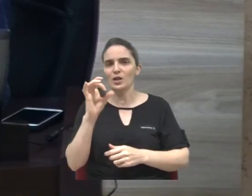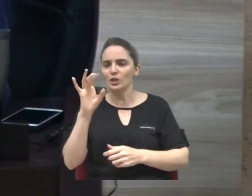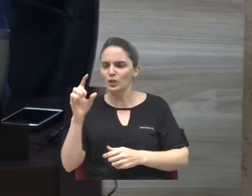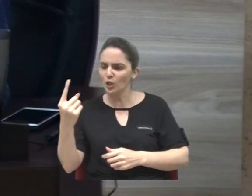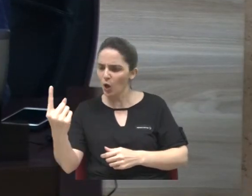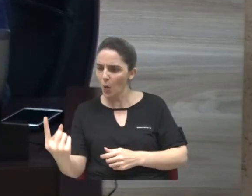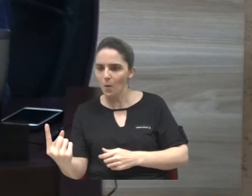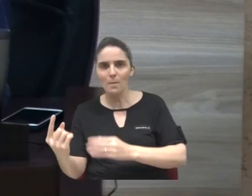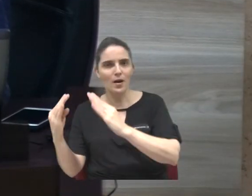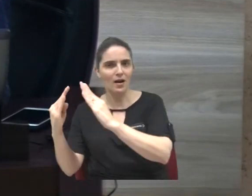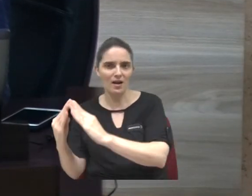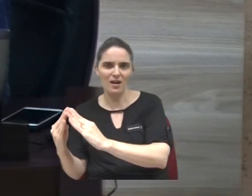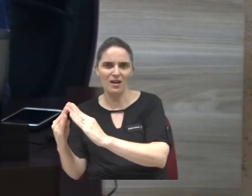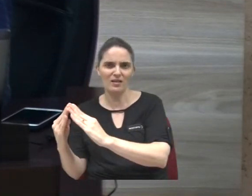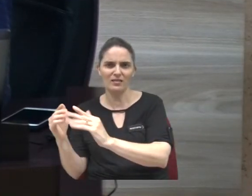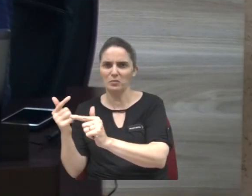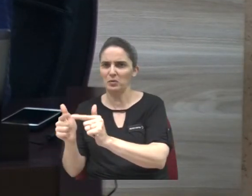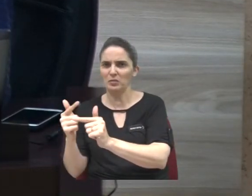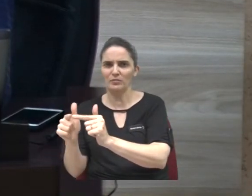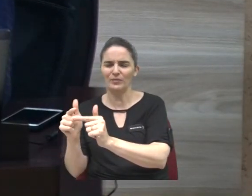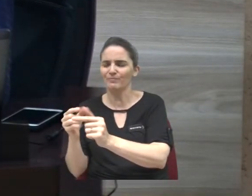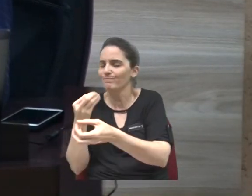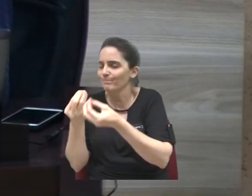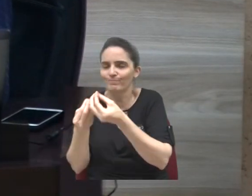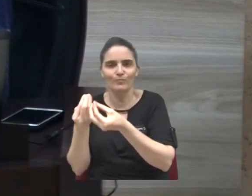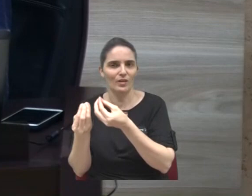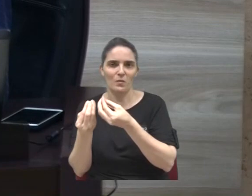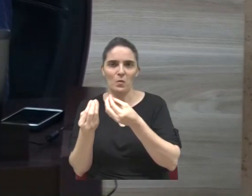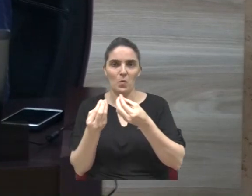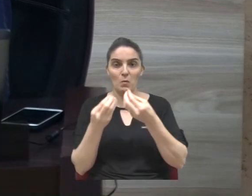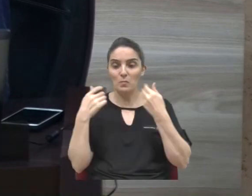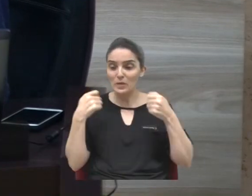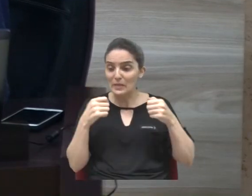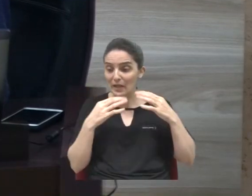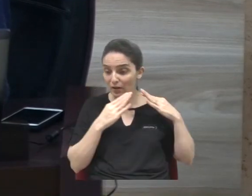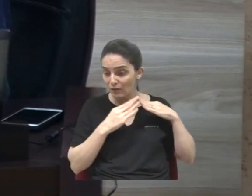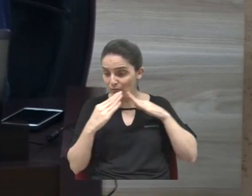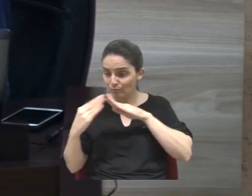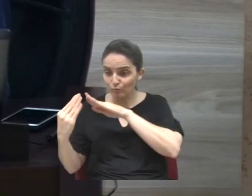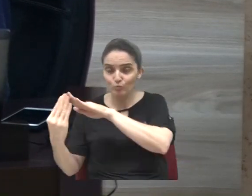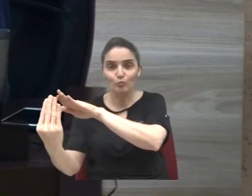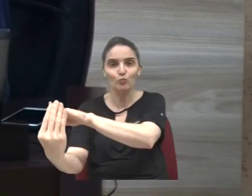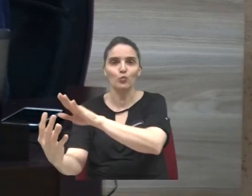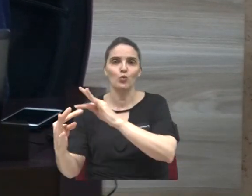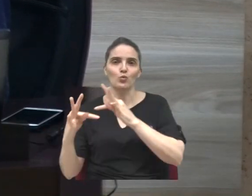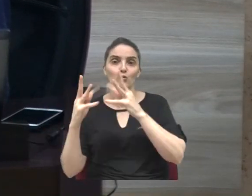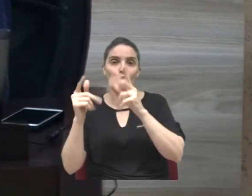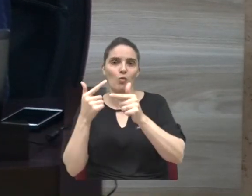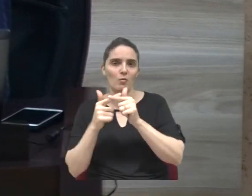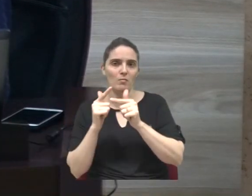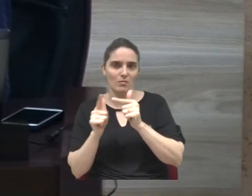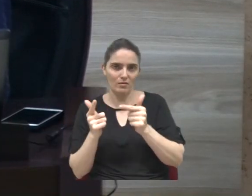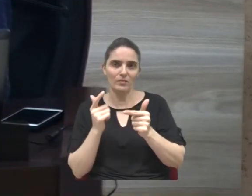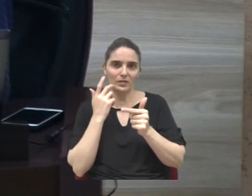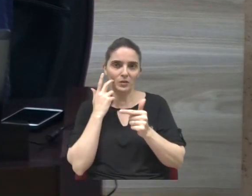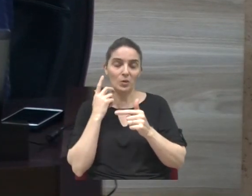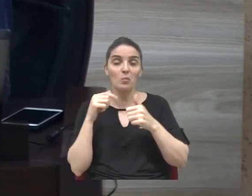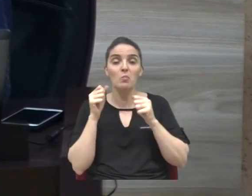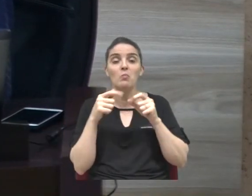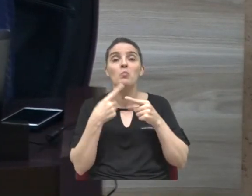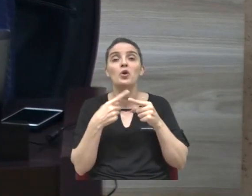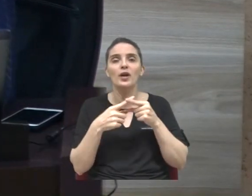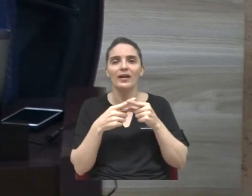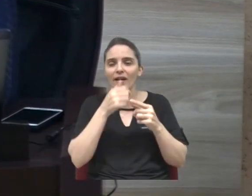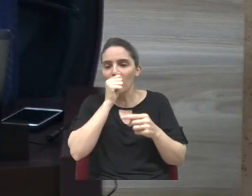relação entre possível aumento do consumo concentrado em áreas de alta pressão, aventada pelo consultor técnico da